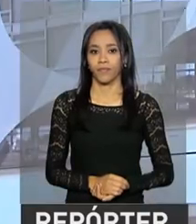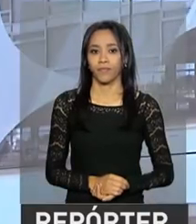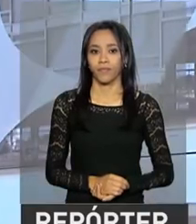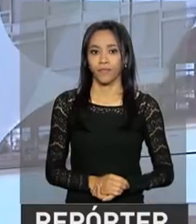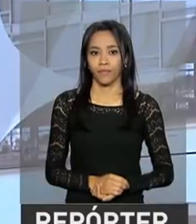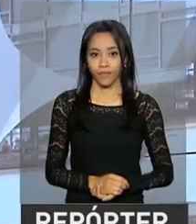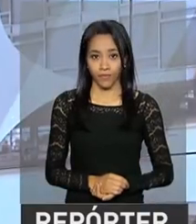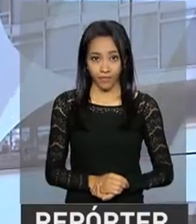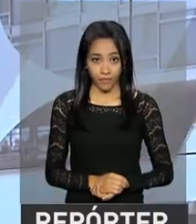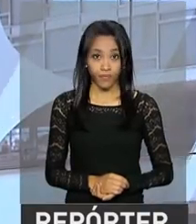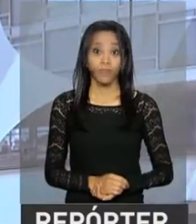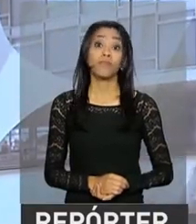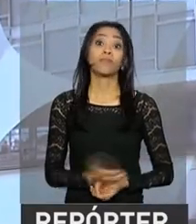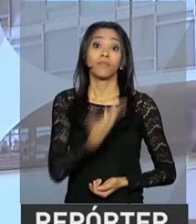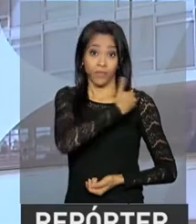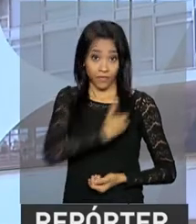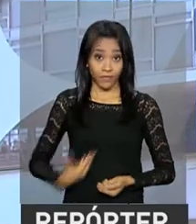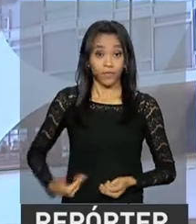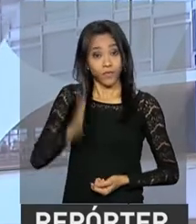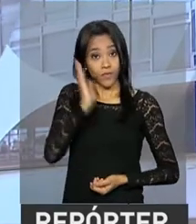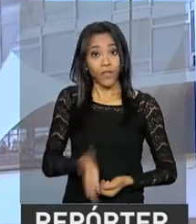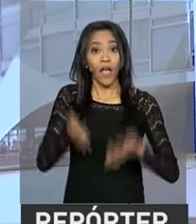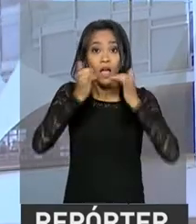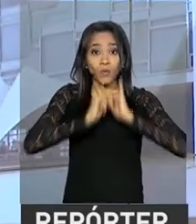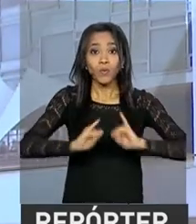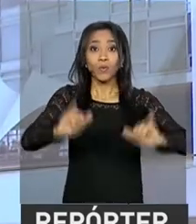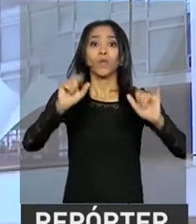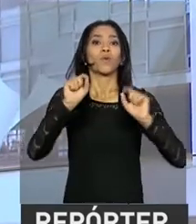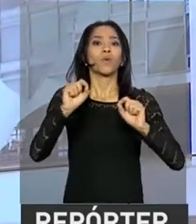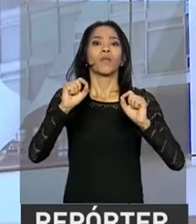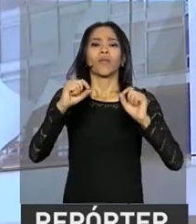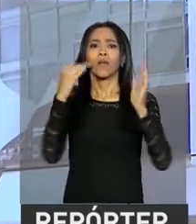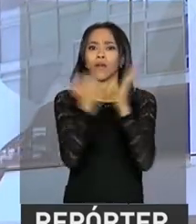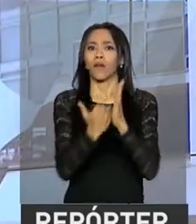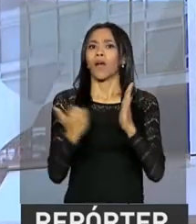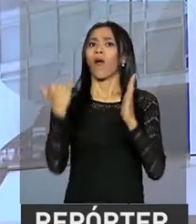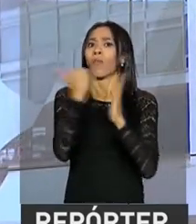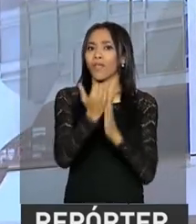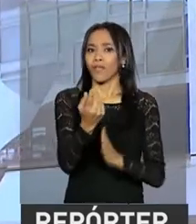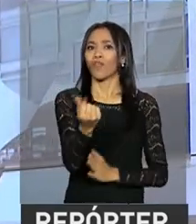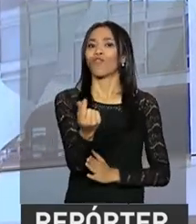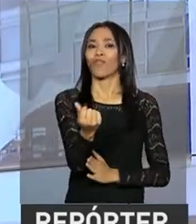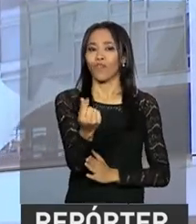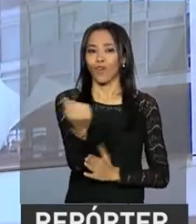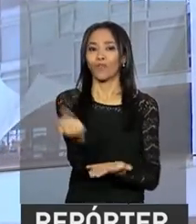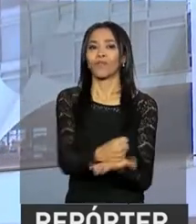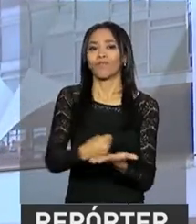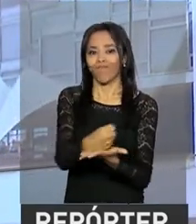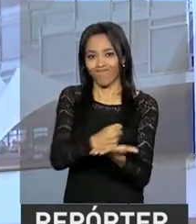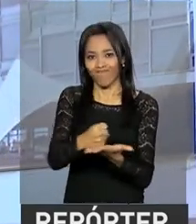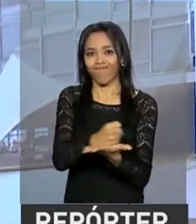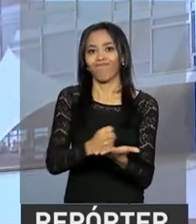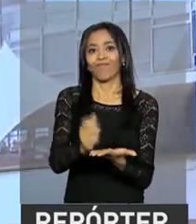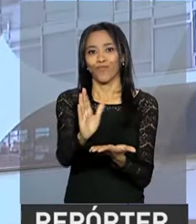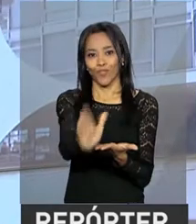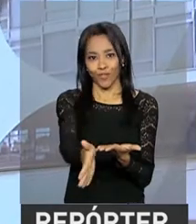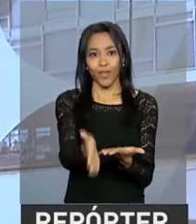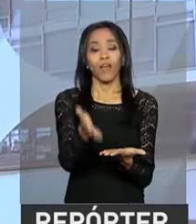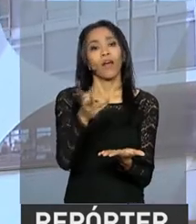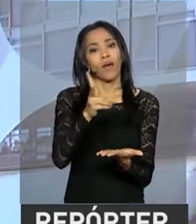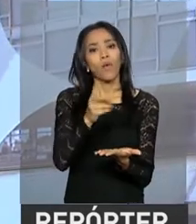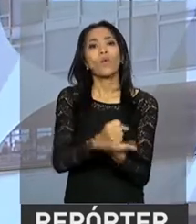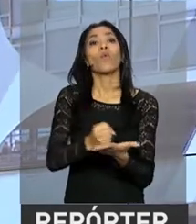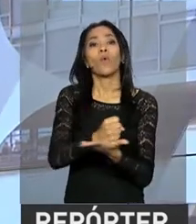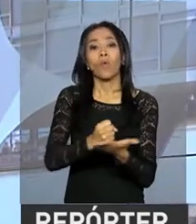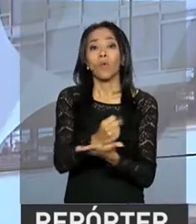e o governo anunciou o reajuste máximo dos medicamentos para este ano o aumento anual dos remédios será